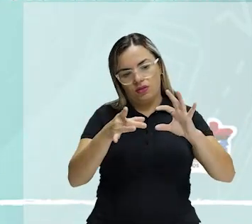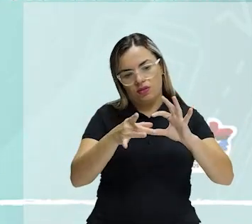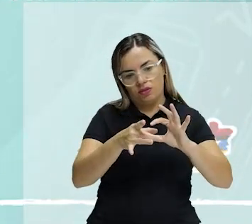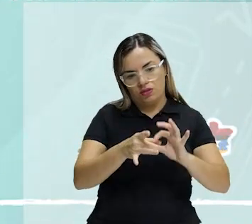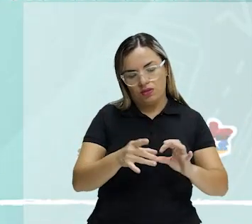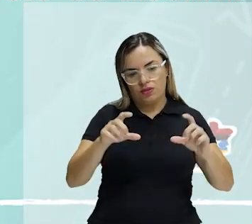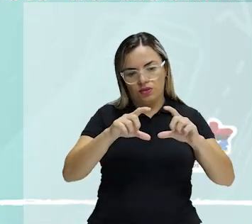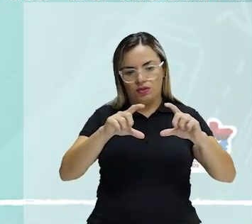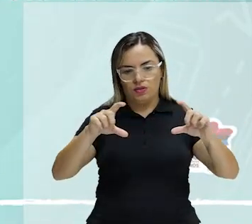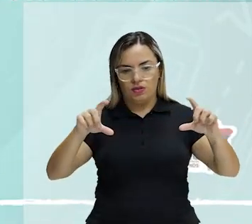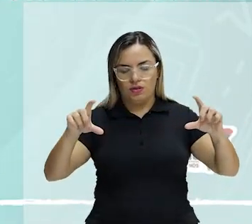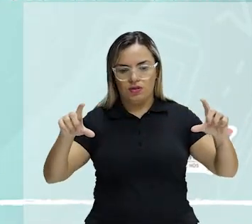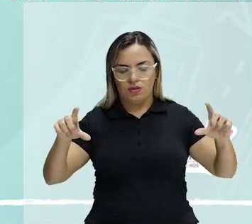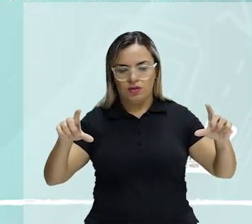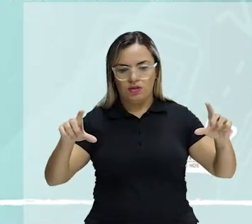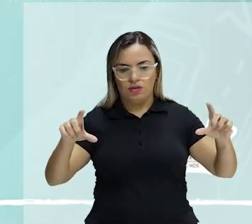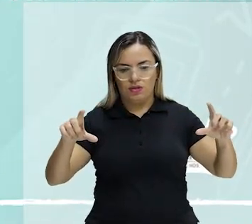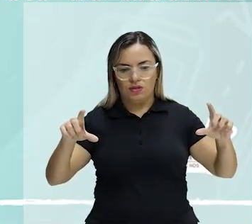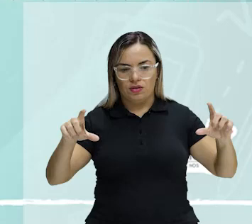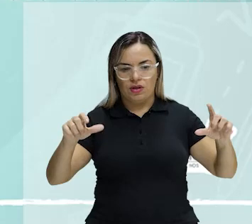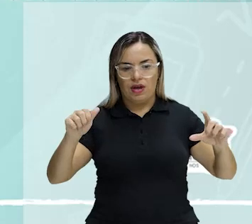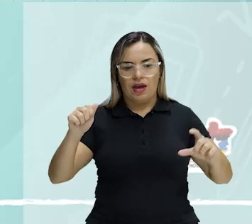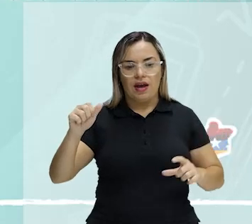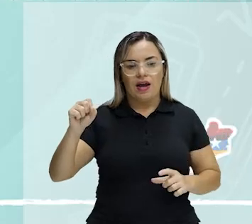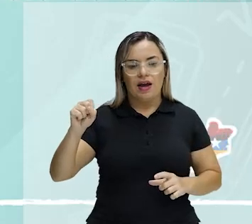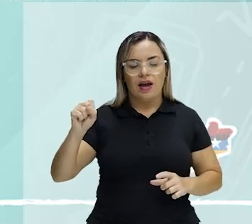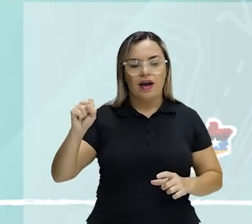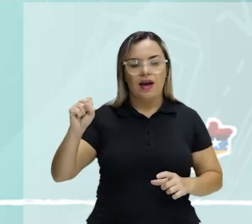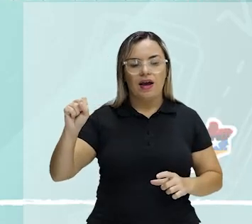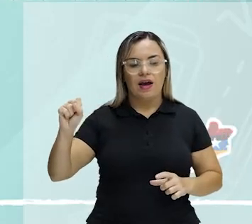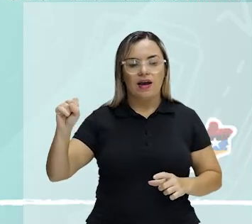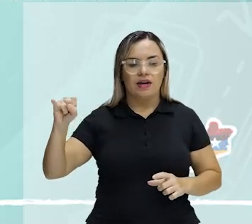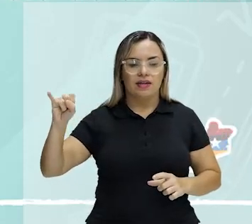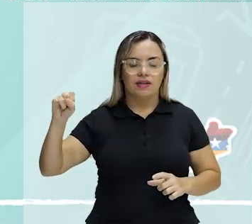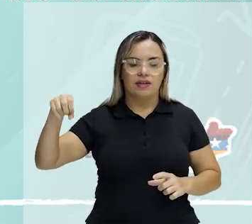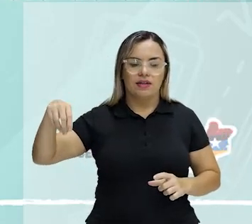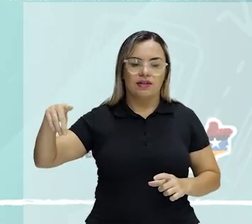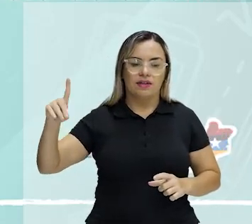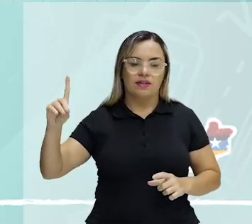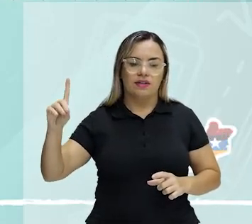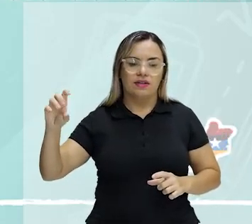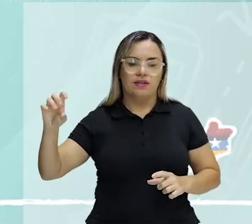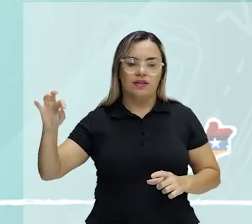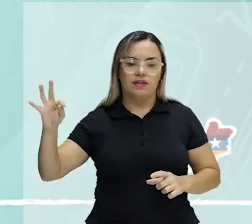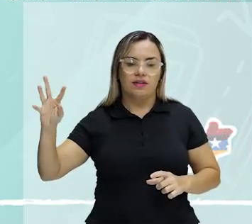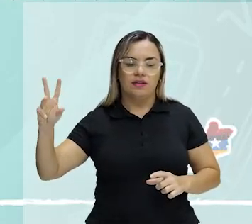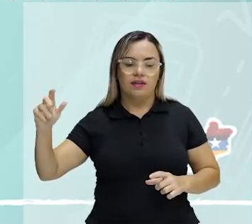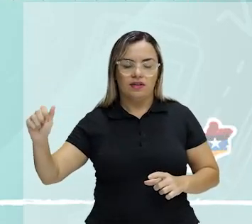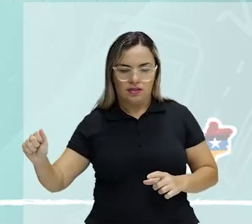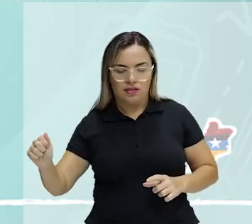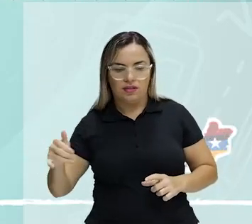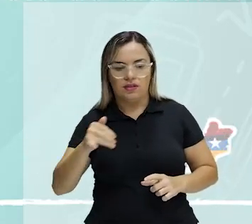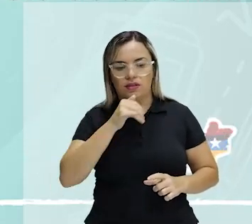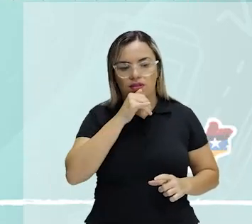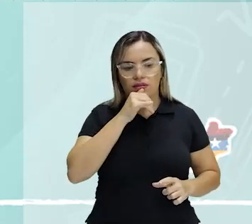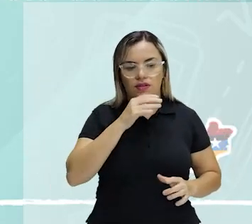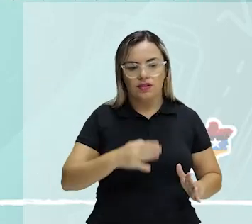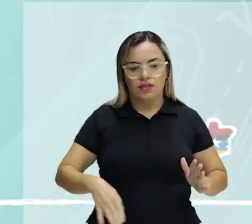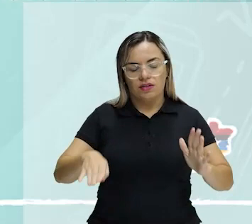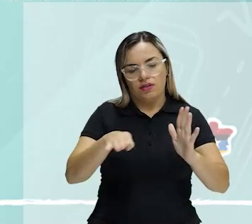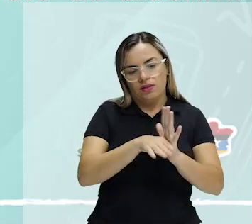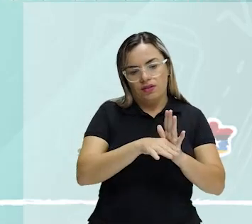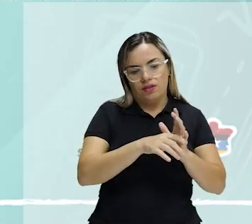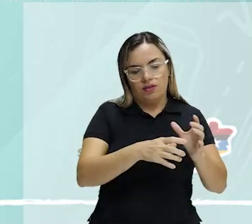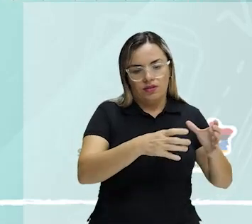orações coordenadas serão assindéticas. Olha o exemplo aqui, Chegou, pôs a cuia no